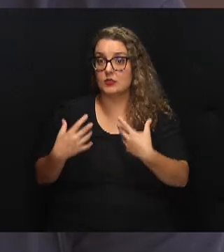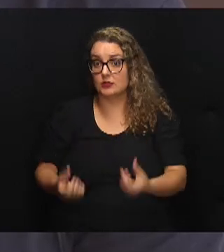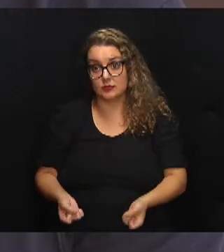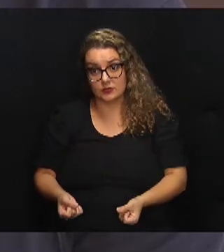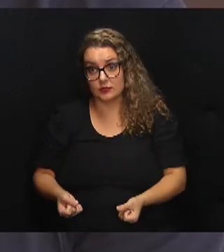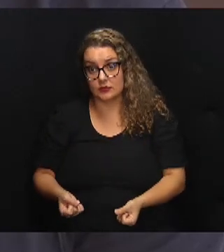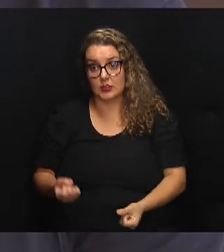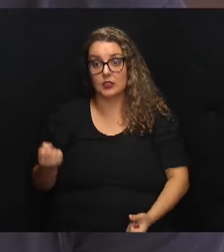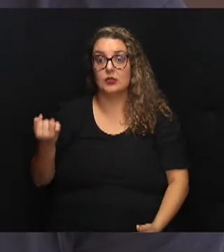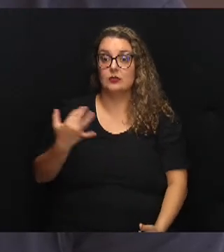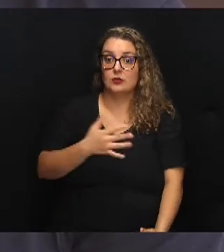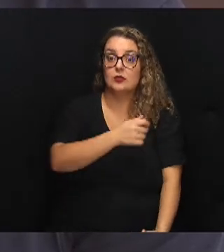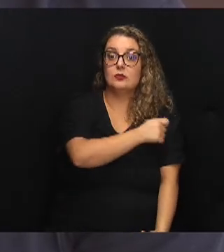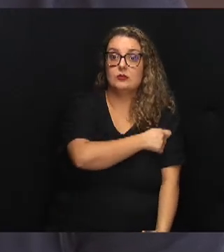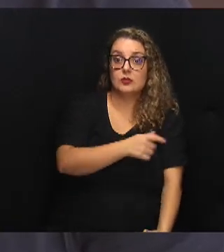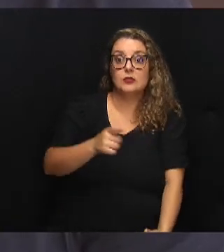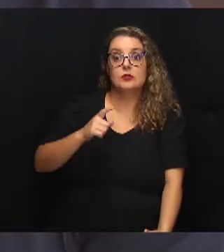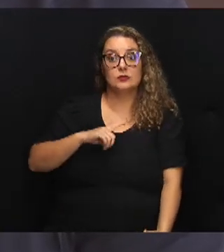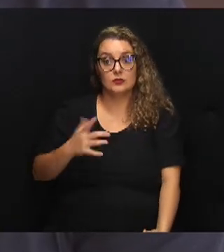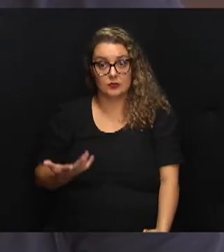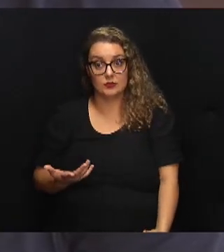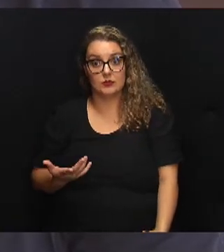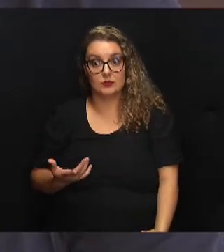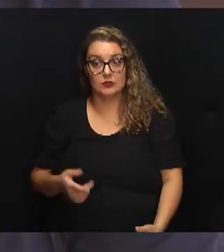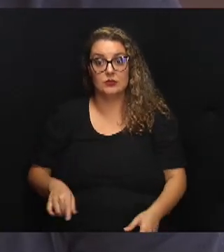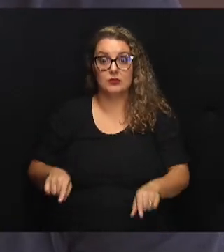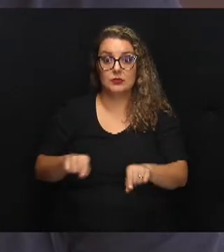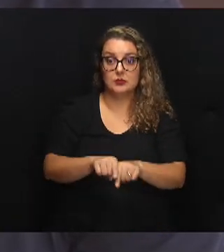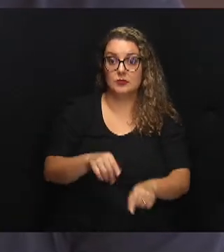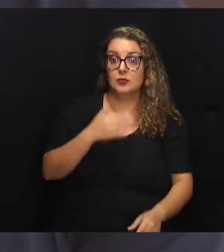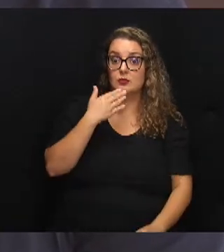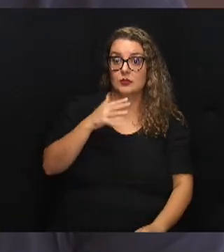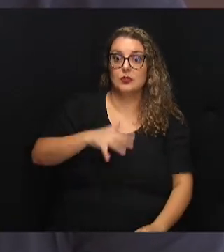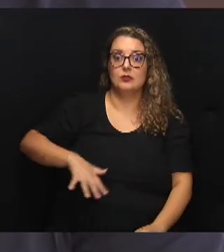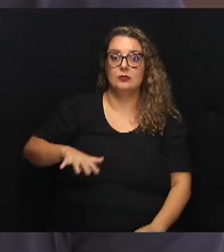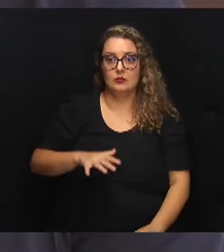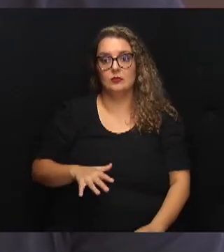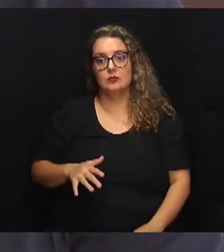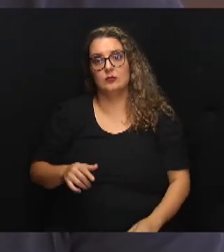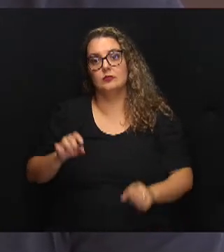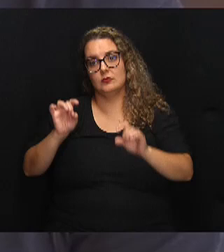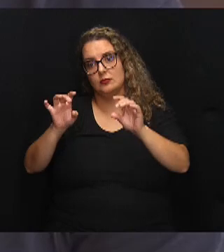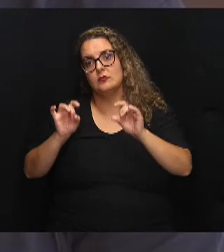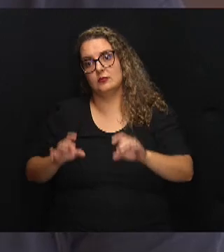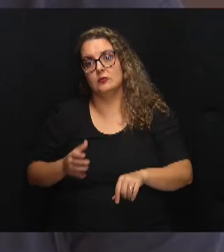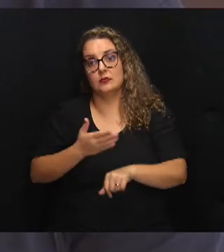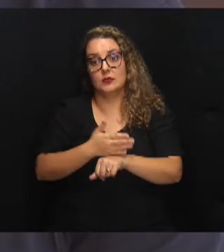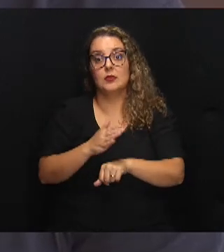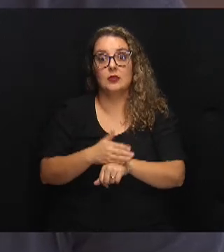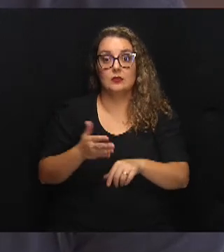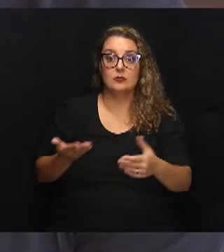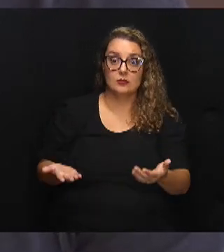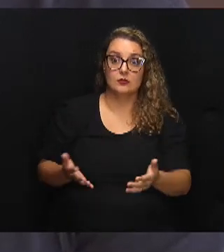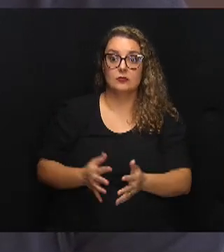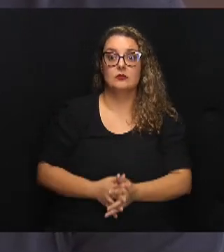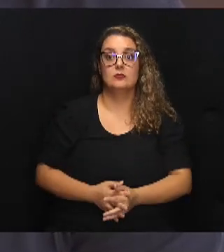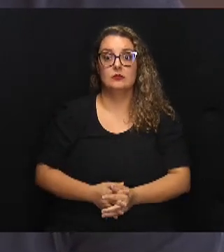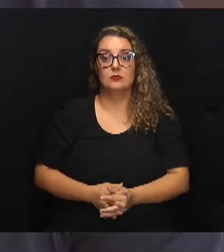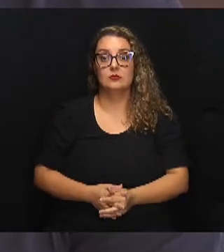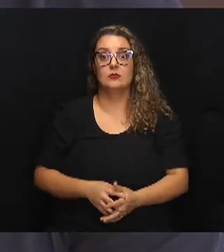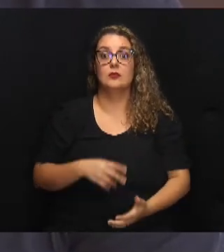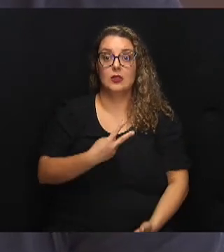a quantidade de alunos que eu tinha e também existia uma demanda por um espaço mais específico para a prática. Foi então que